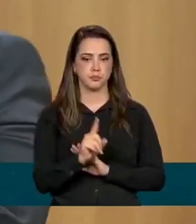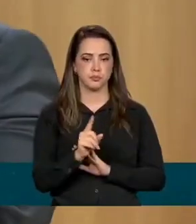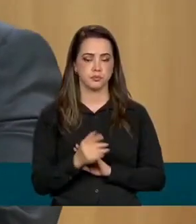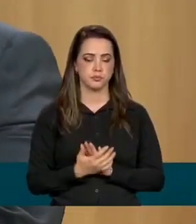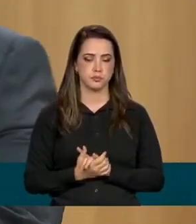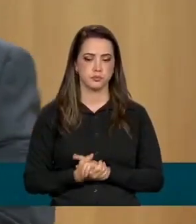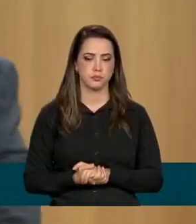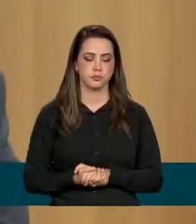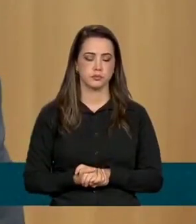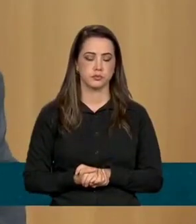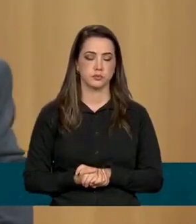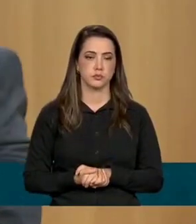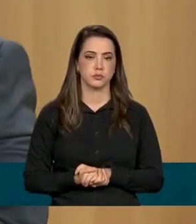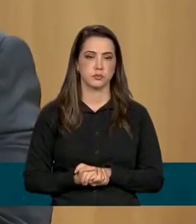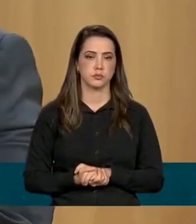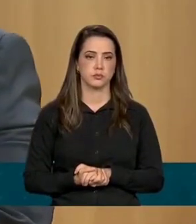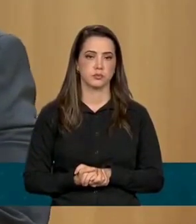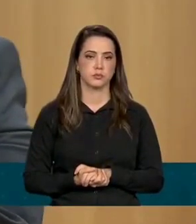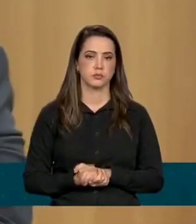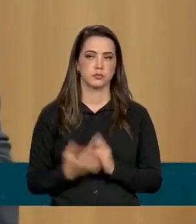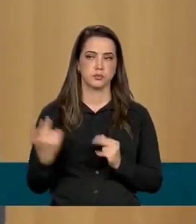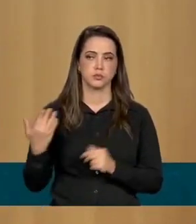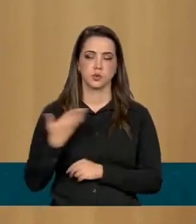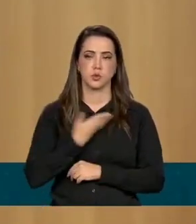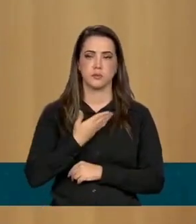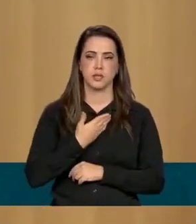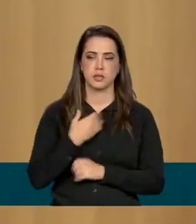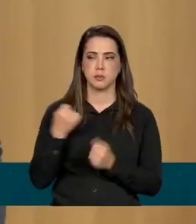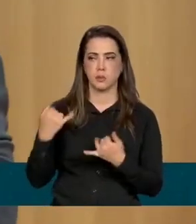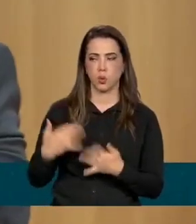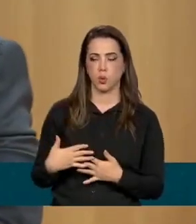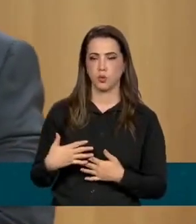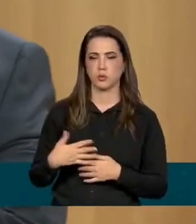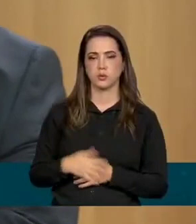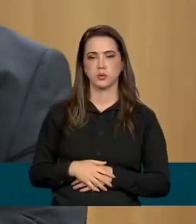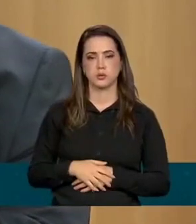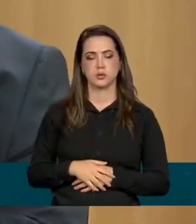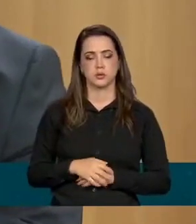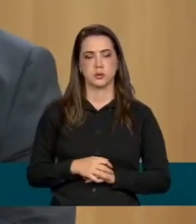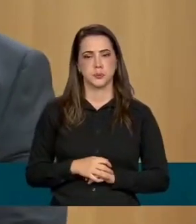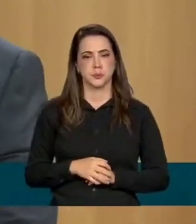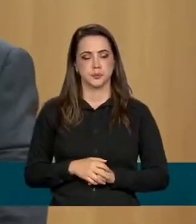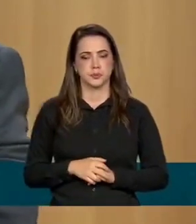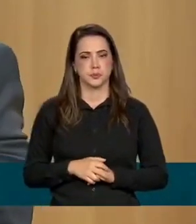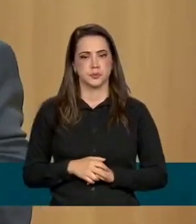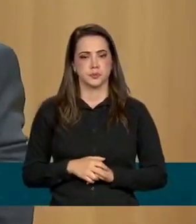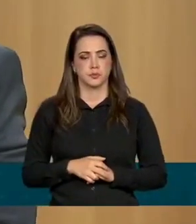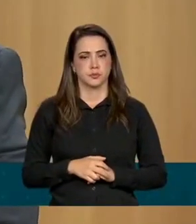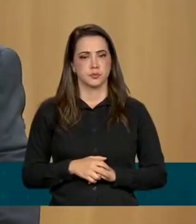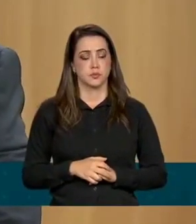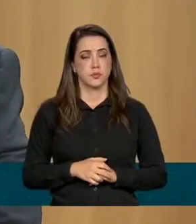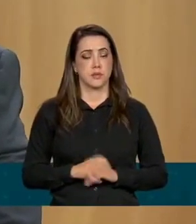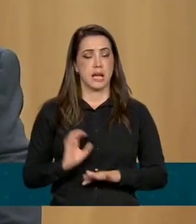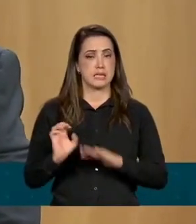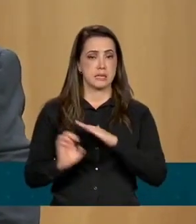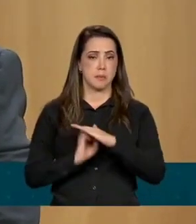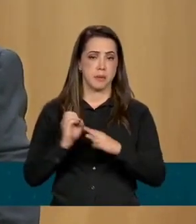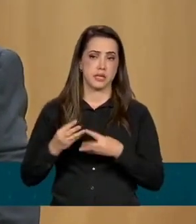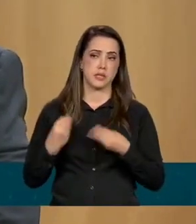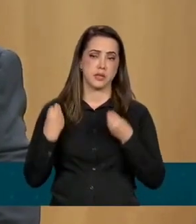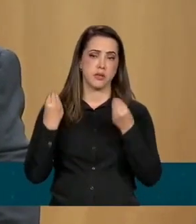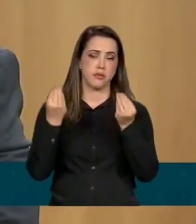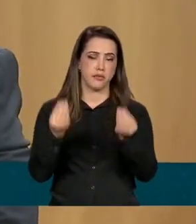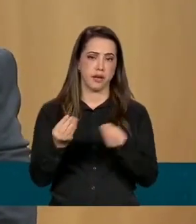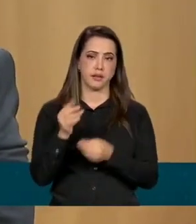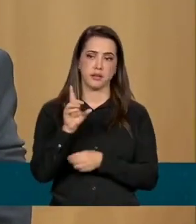como a colega falou agora, com relação aos provedores que dão acesso à